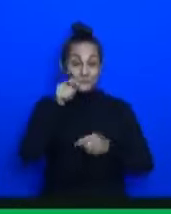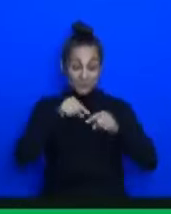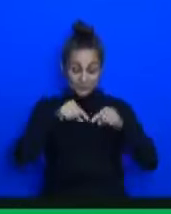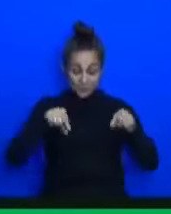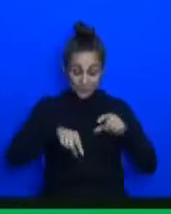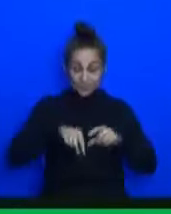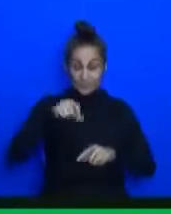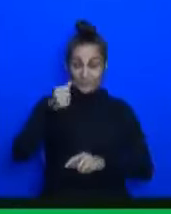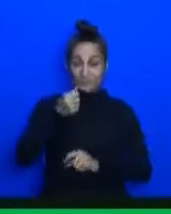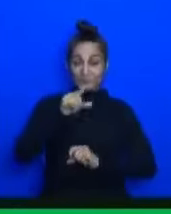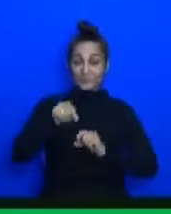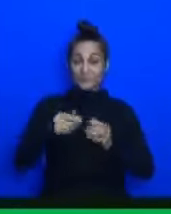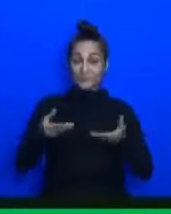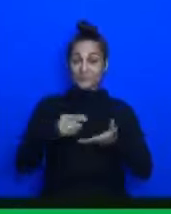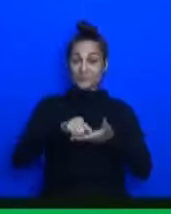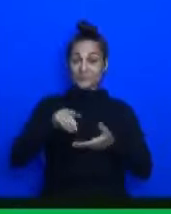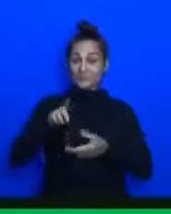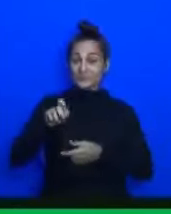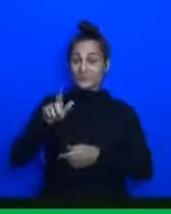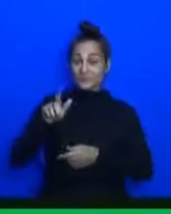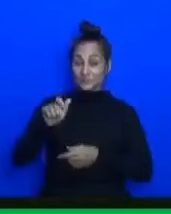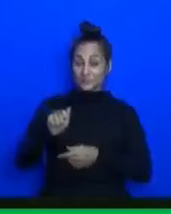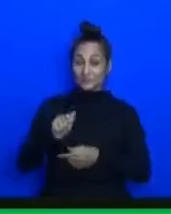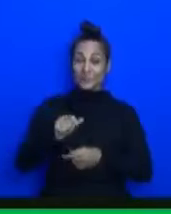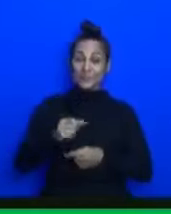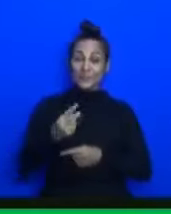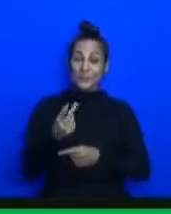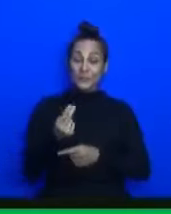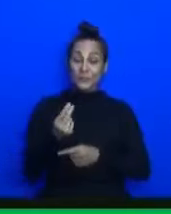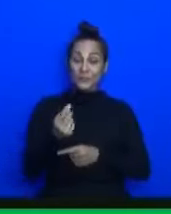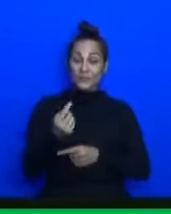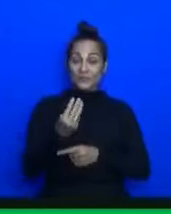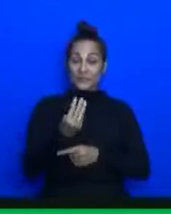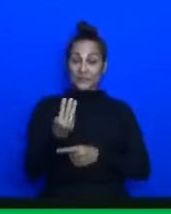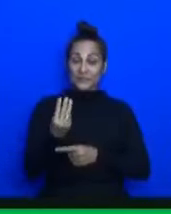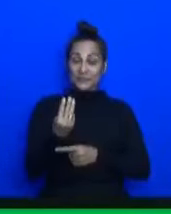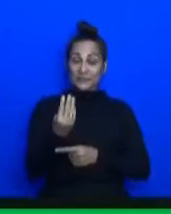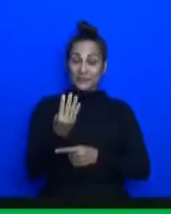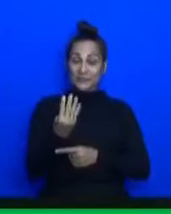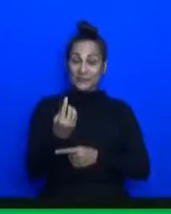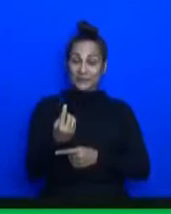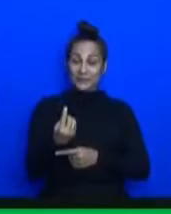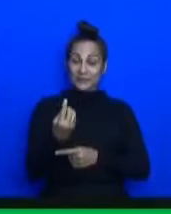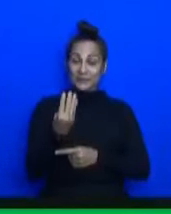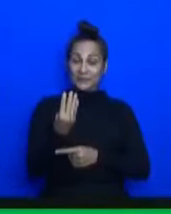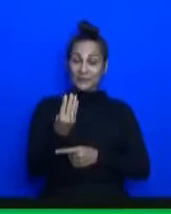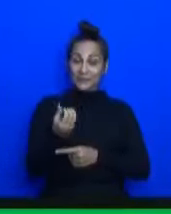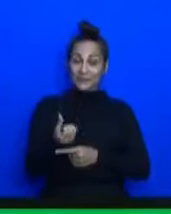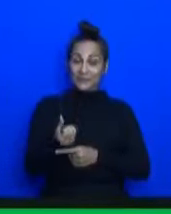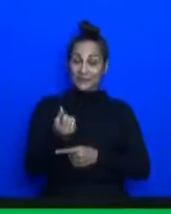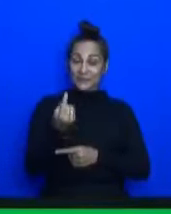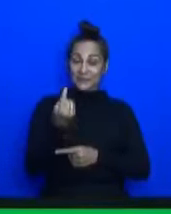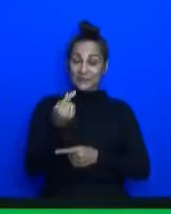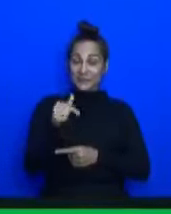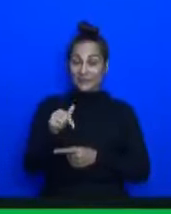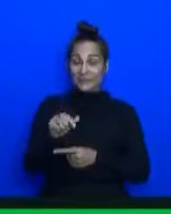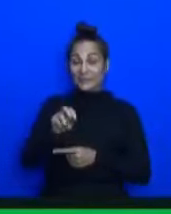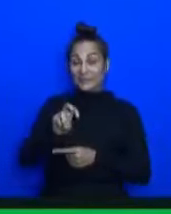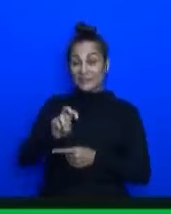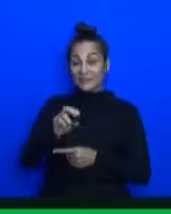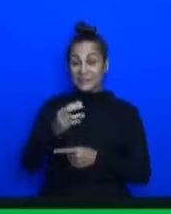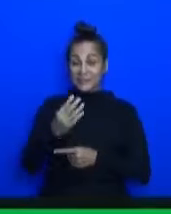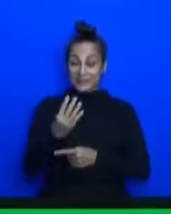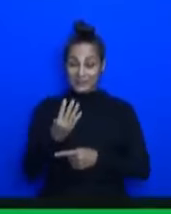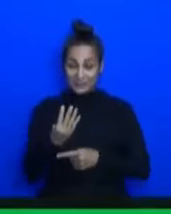Conferindo as 6 dezenas sorteadas agora na Mega Sena. 12, 33, 41, 46,